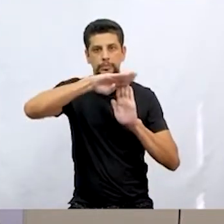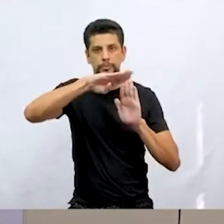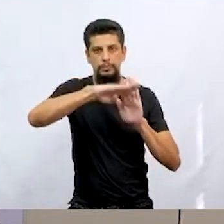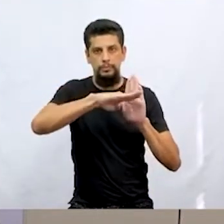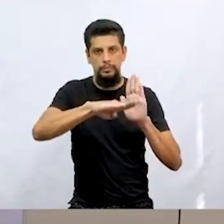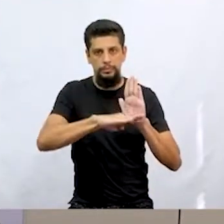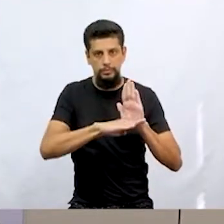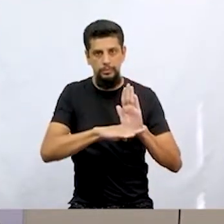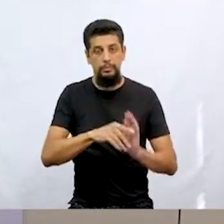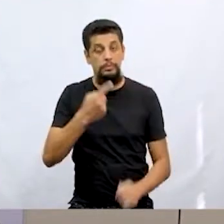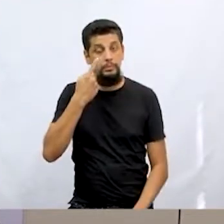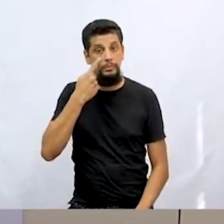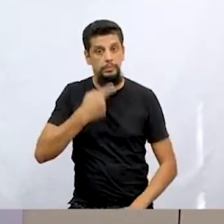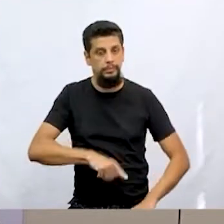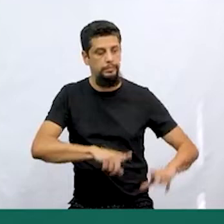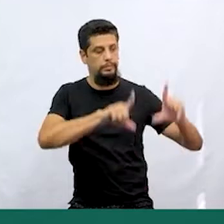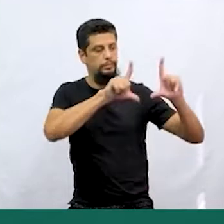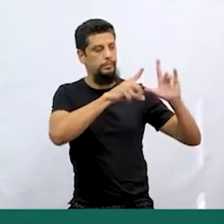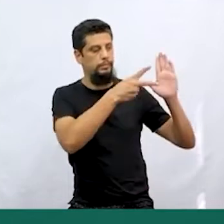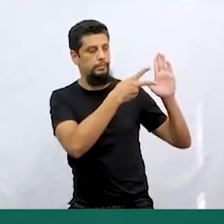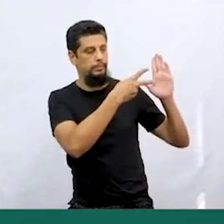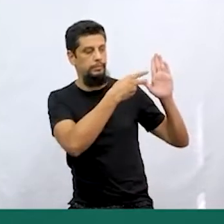rotina? Vamos lá, de olho na tela.